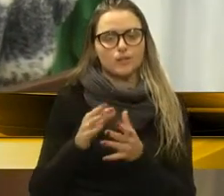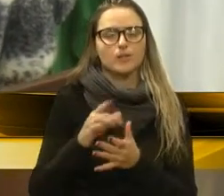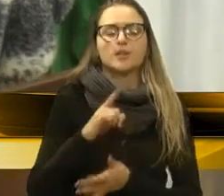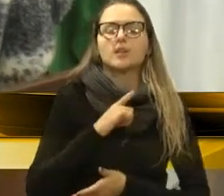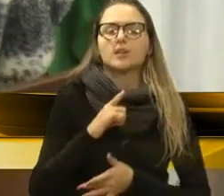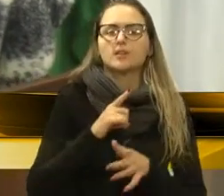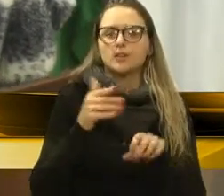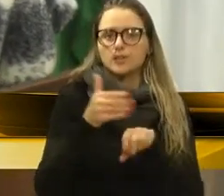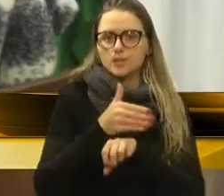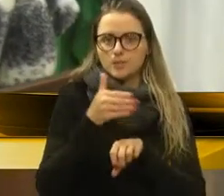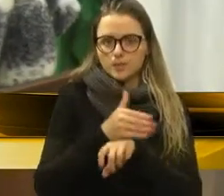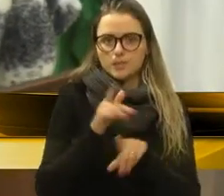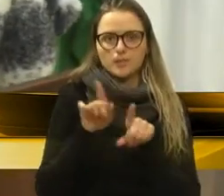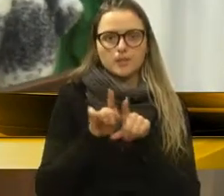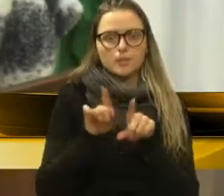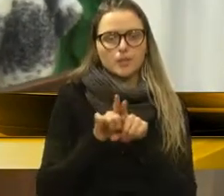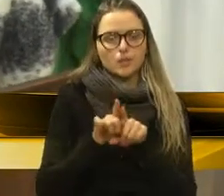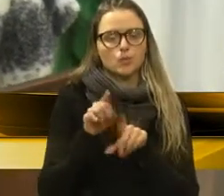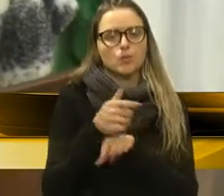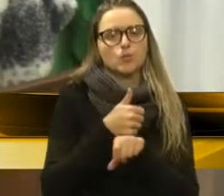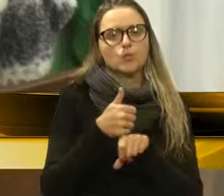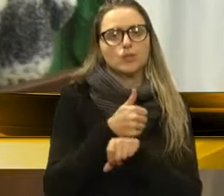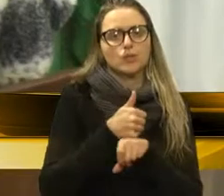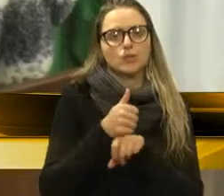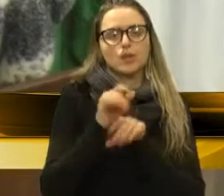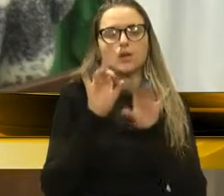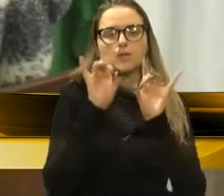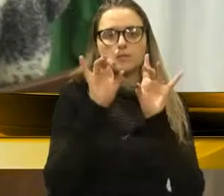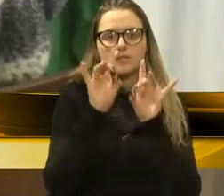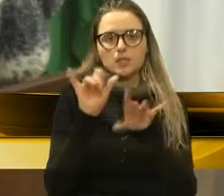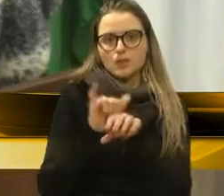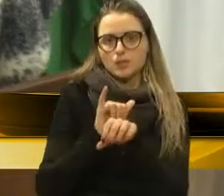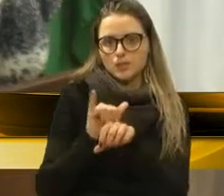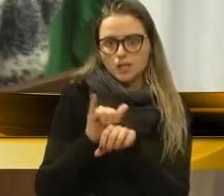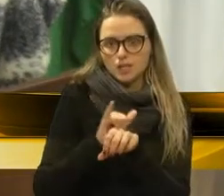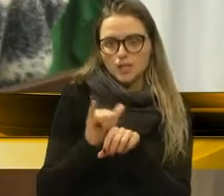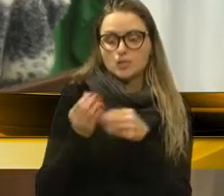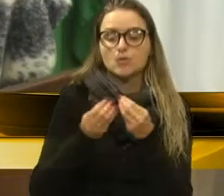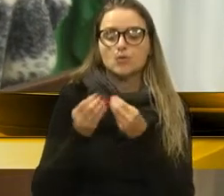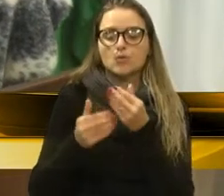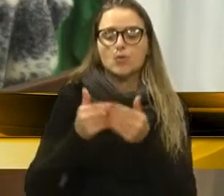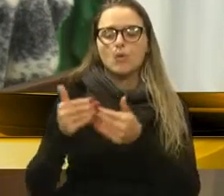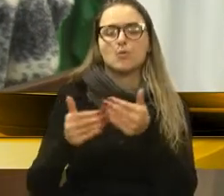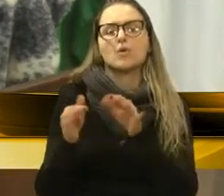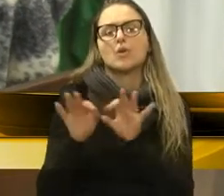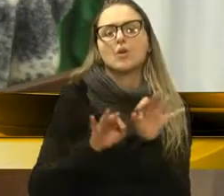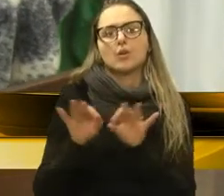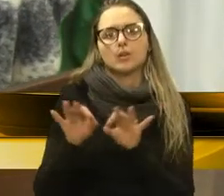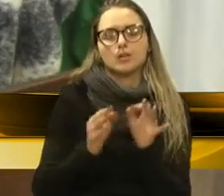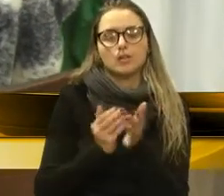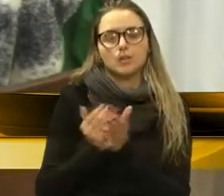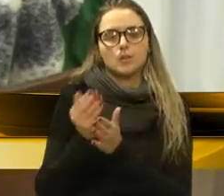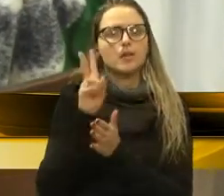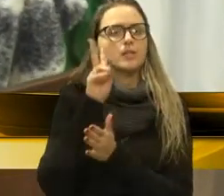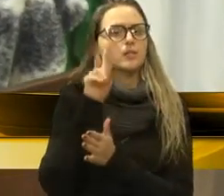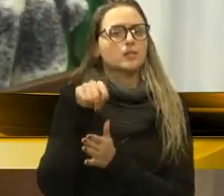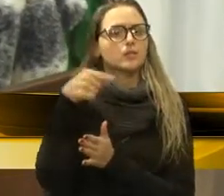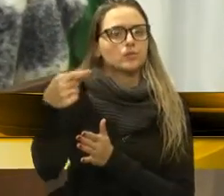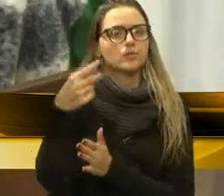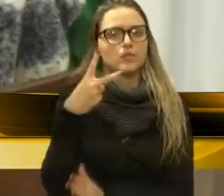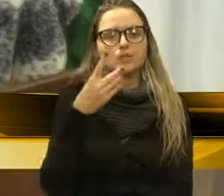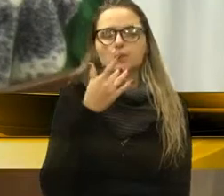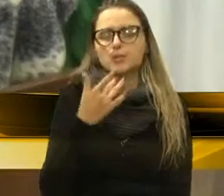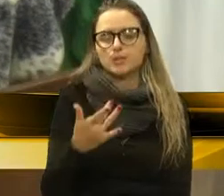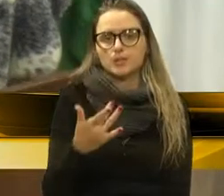inclusive, a participação de um especialista em planejamento estratégico na condução dos trabalhos. Inicia nessa segunda-feira, às